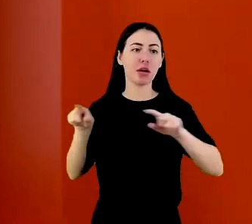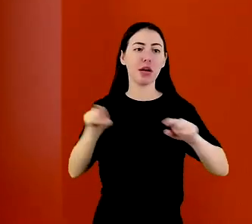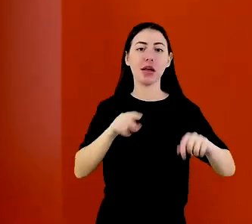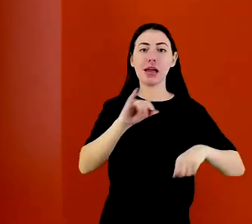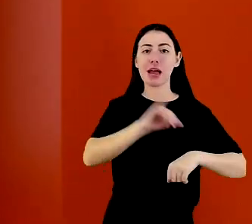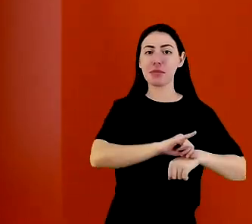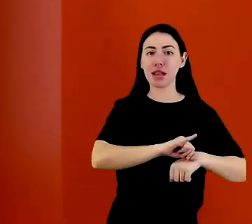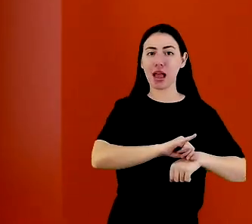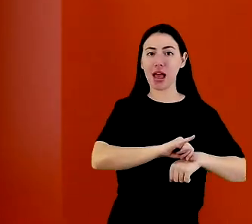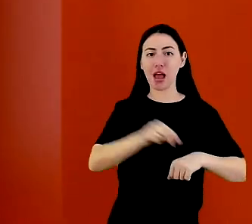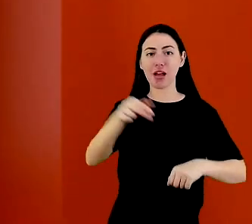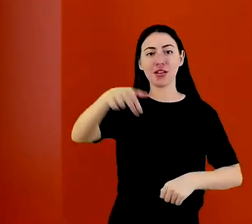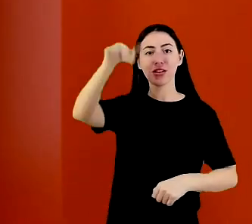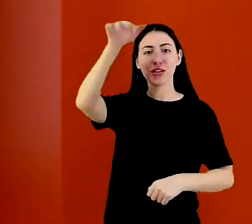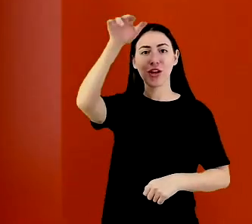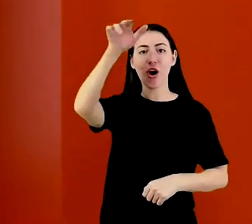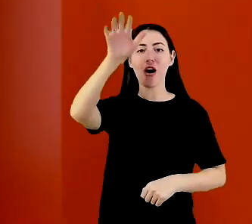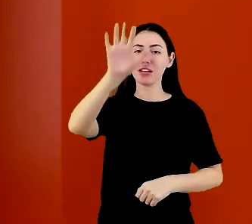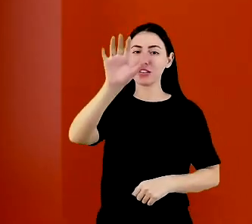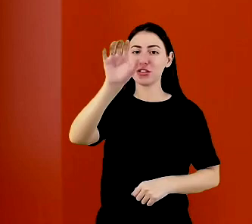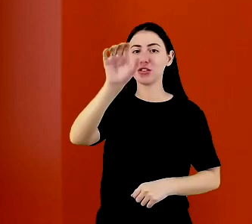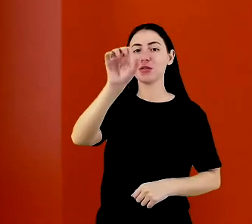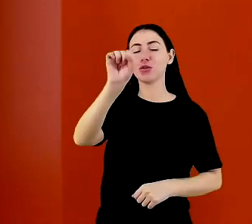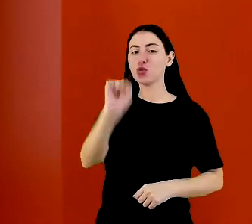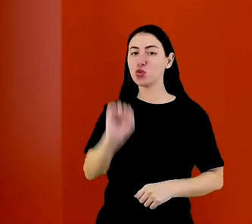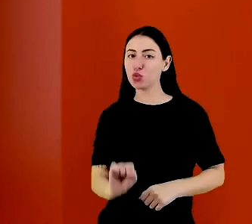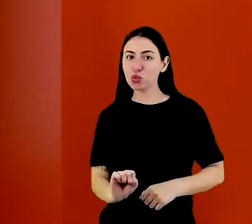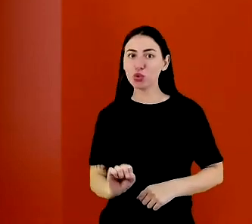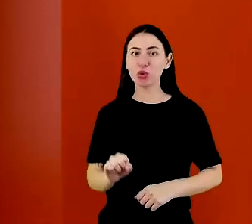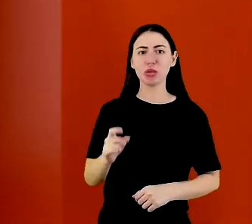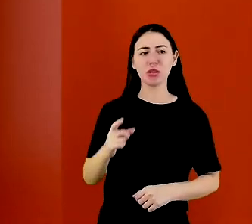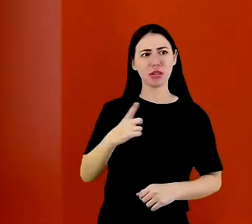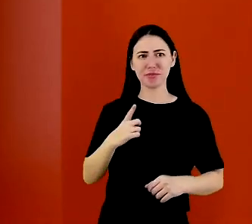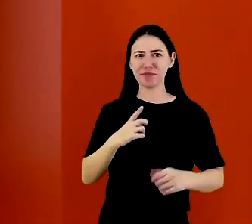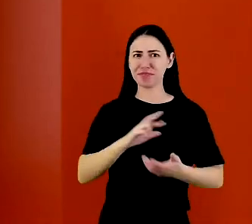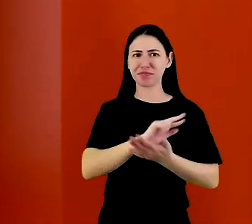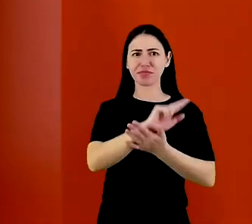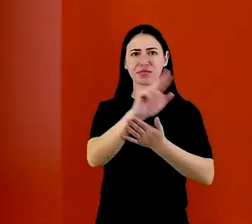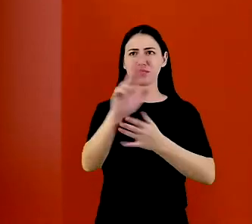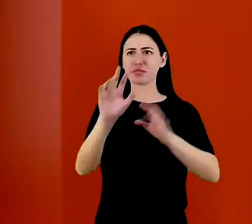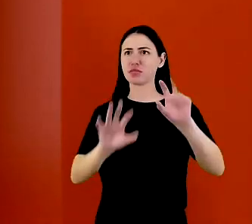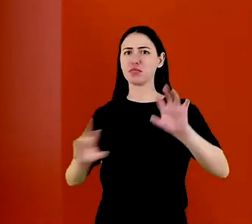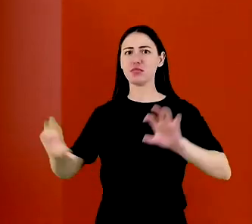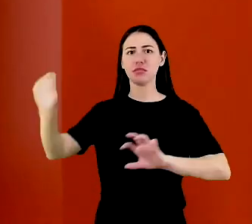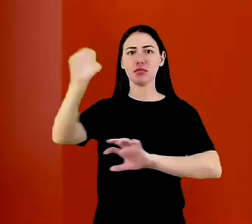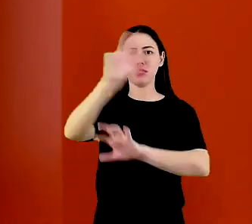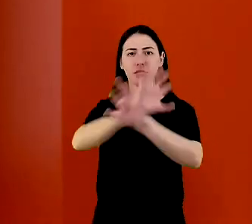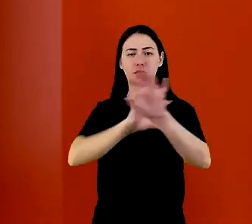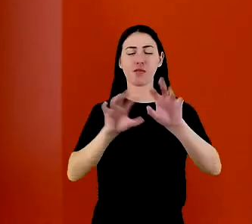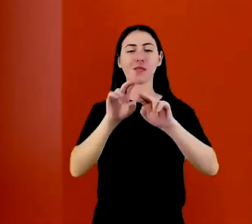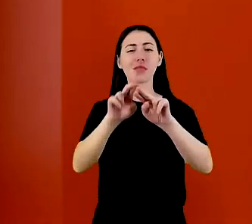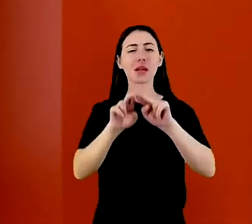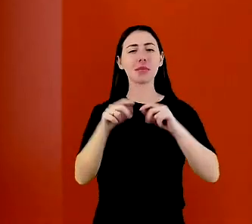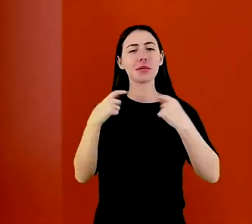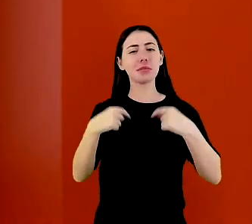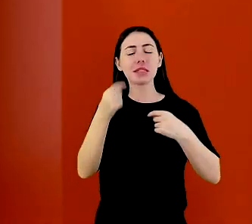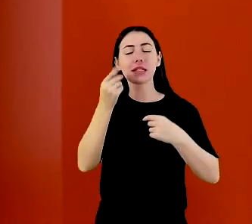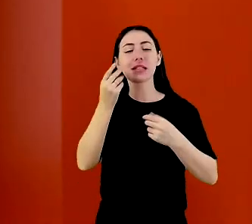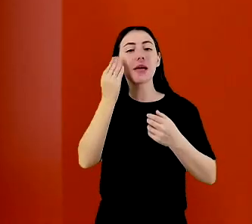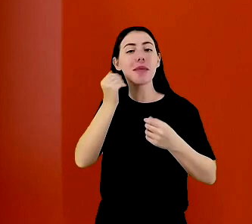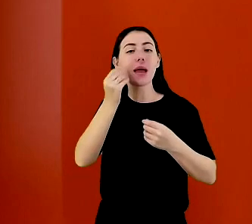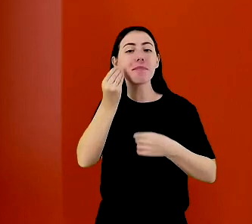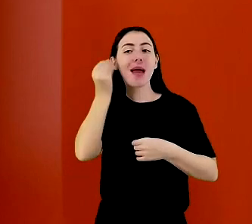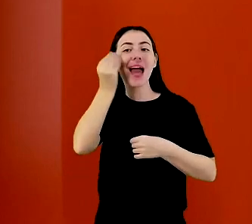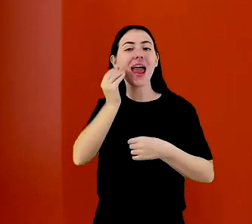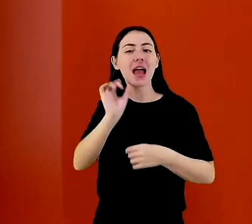até a cultura, a forma de você, de fato, ali experimentar, as experiências de cada um é diferente.